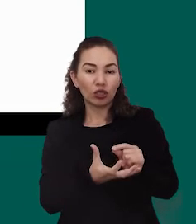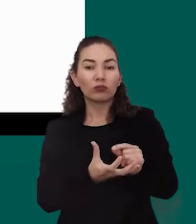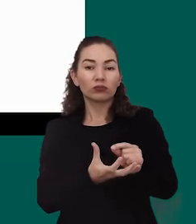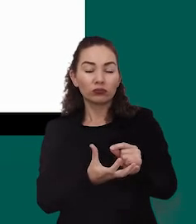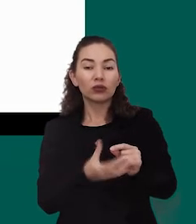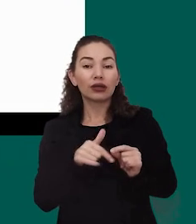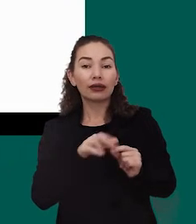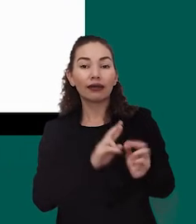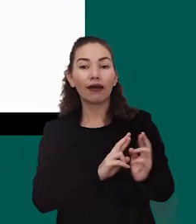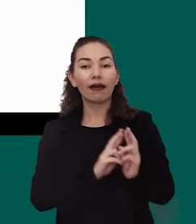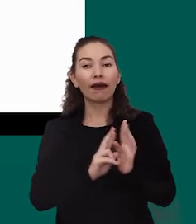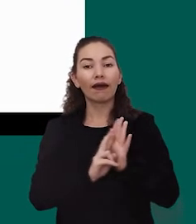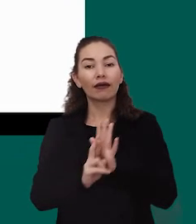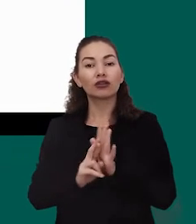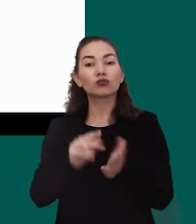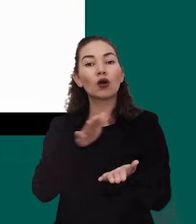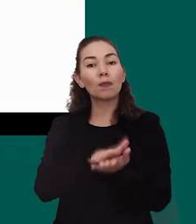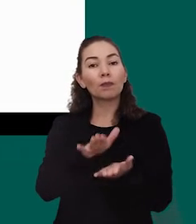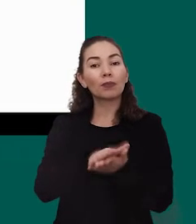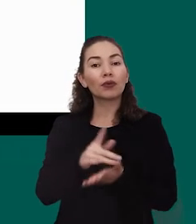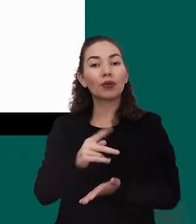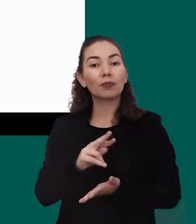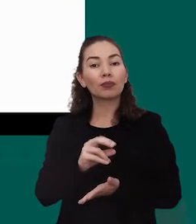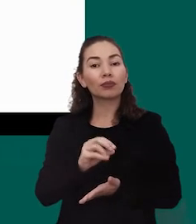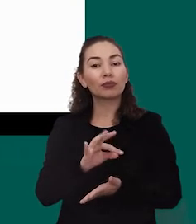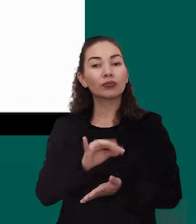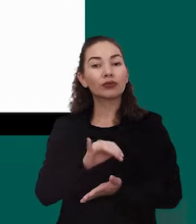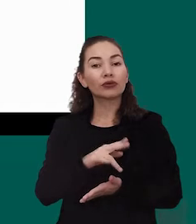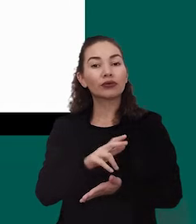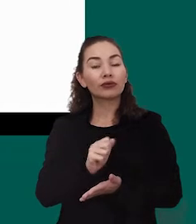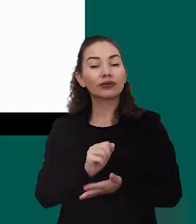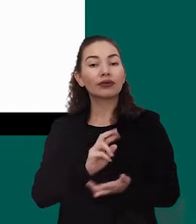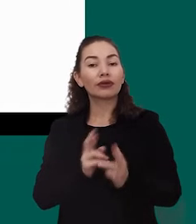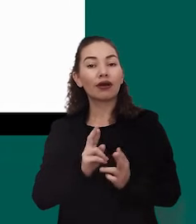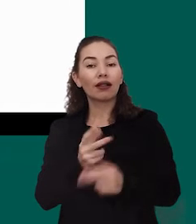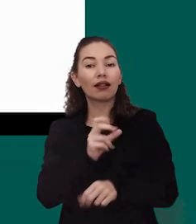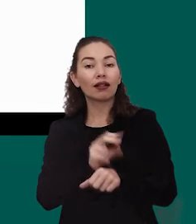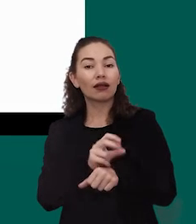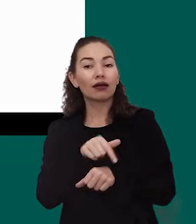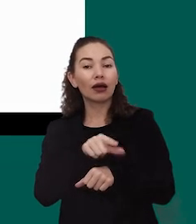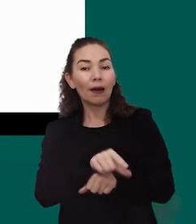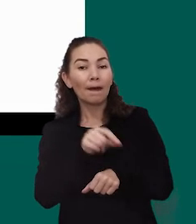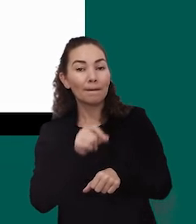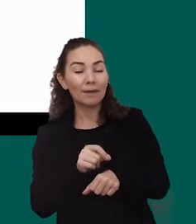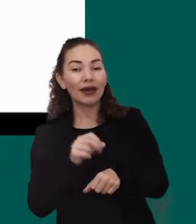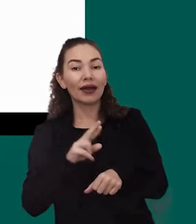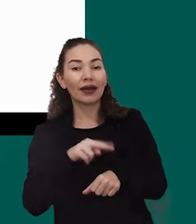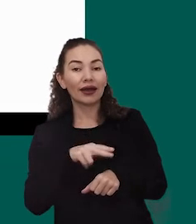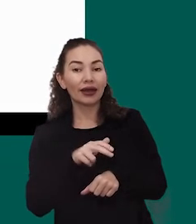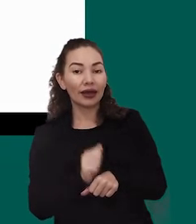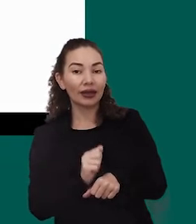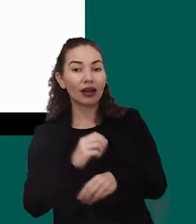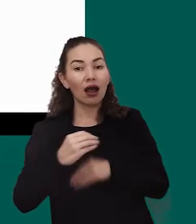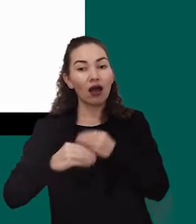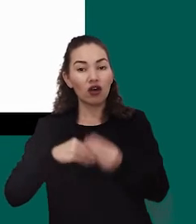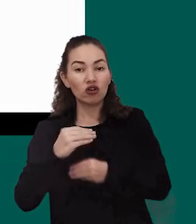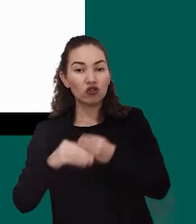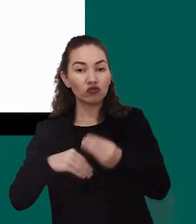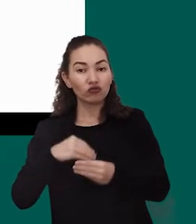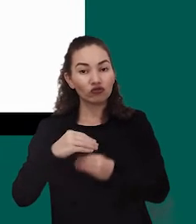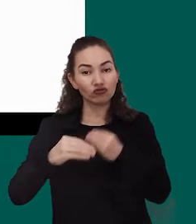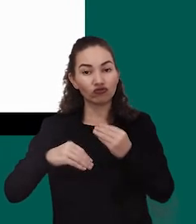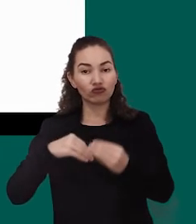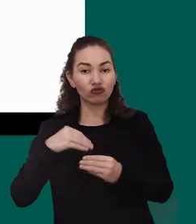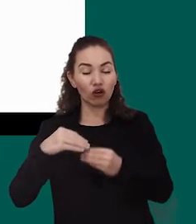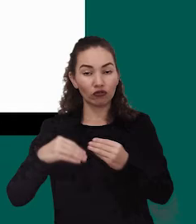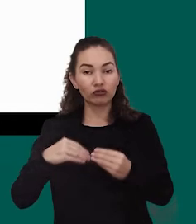vai ser responsável pela produção das proteínas relacionadas ao vírus. O que você faz é pegar um fragmento desse RNA viral, você vai envolver ele por uma camada de